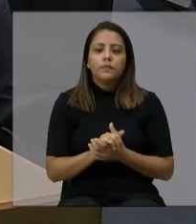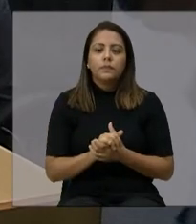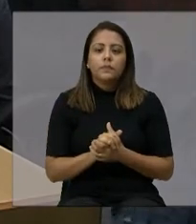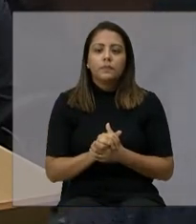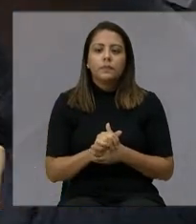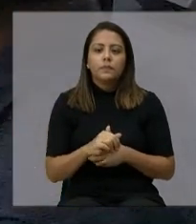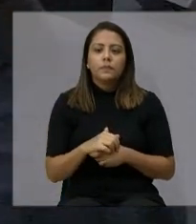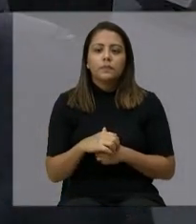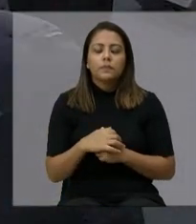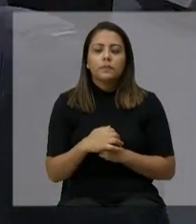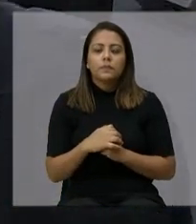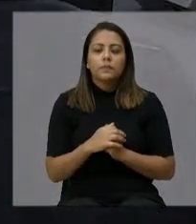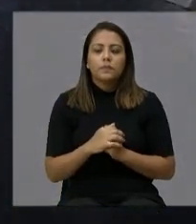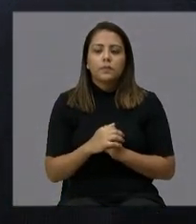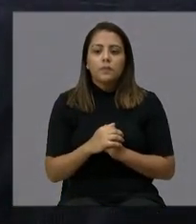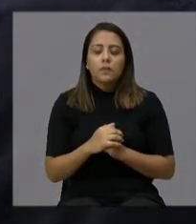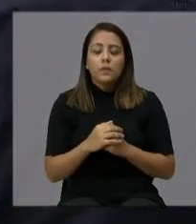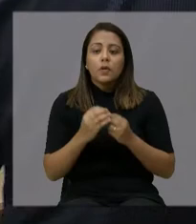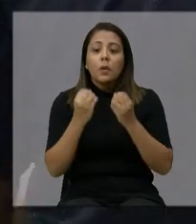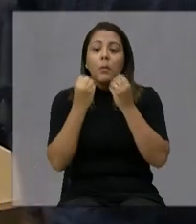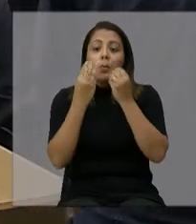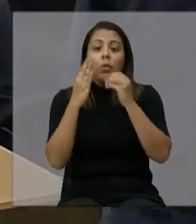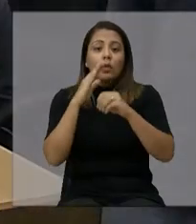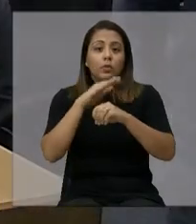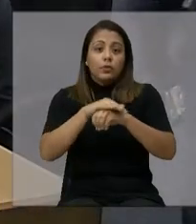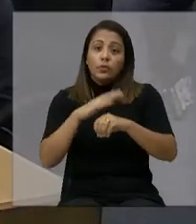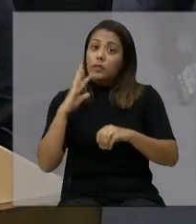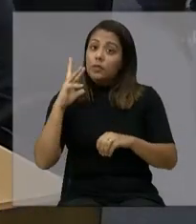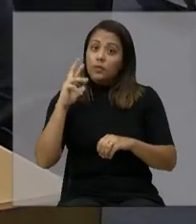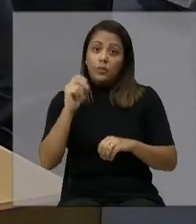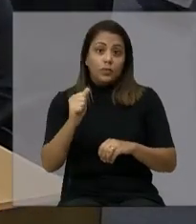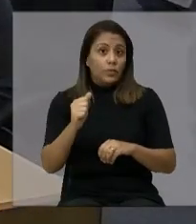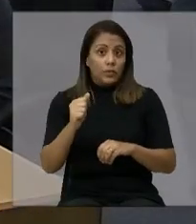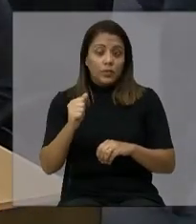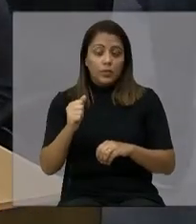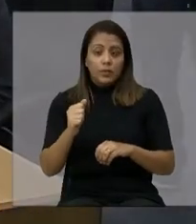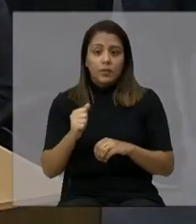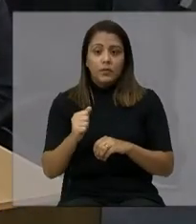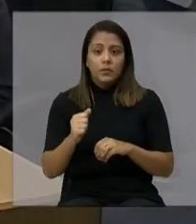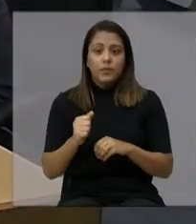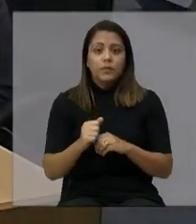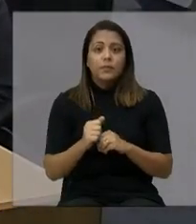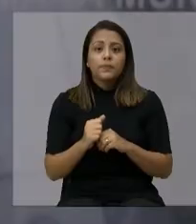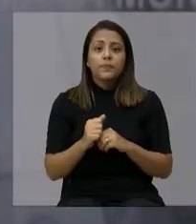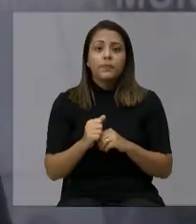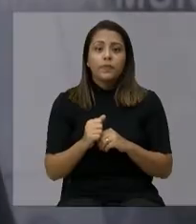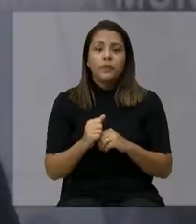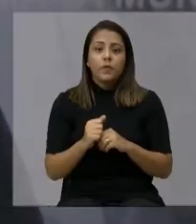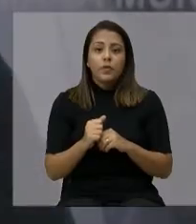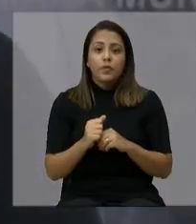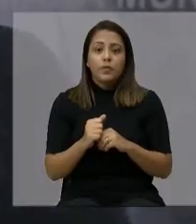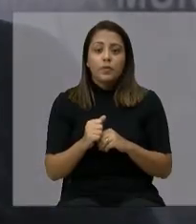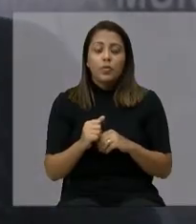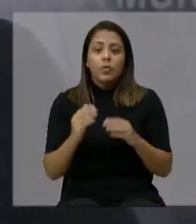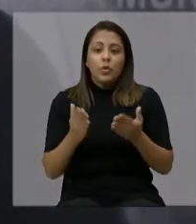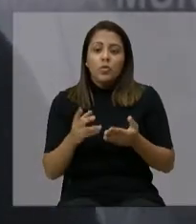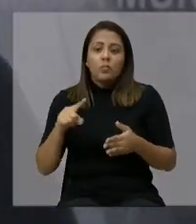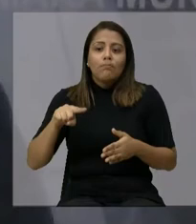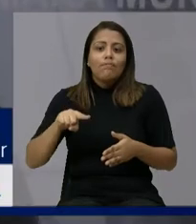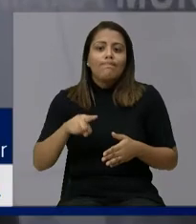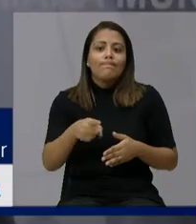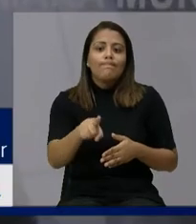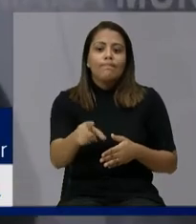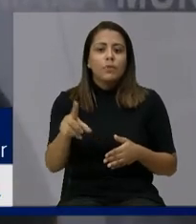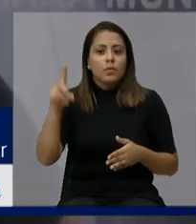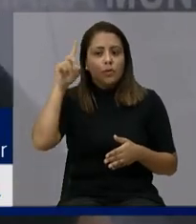Boa noite a todos e a todas. O Hoje é 1000 dias do assassinato